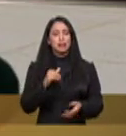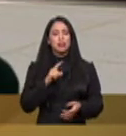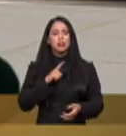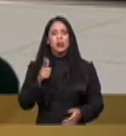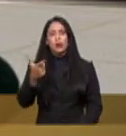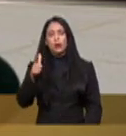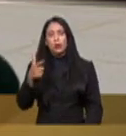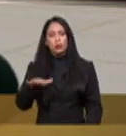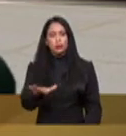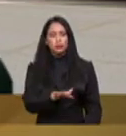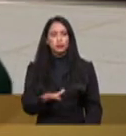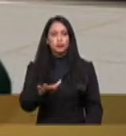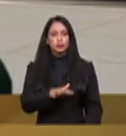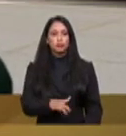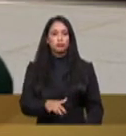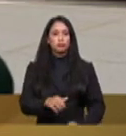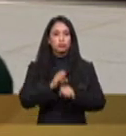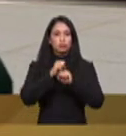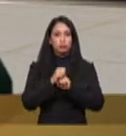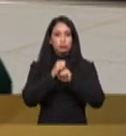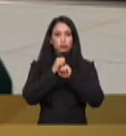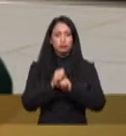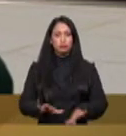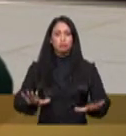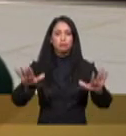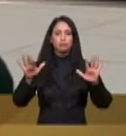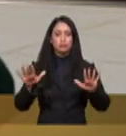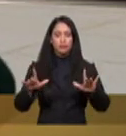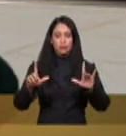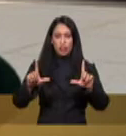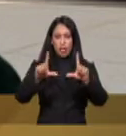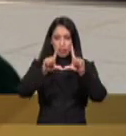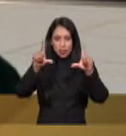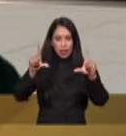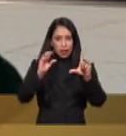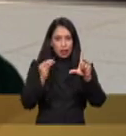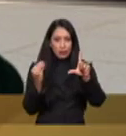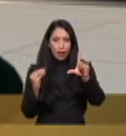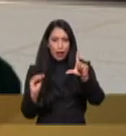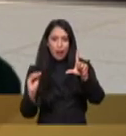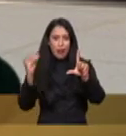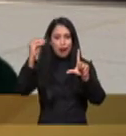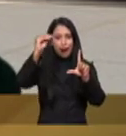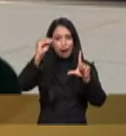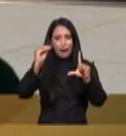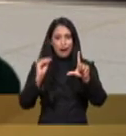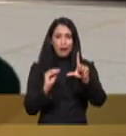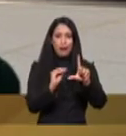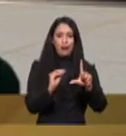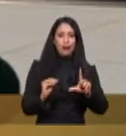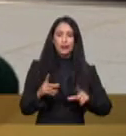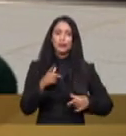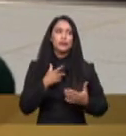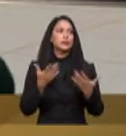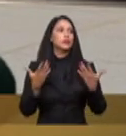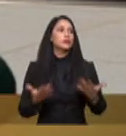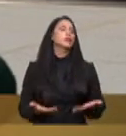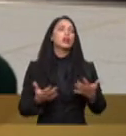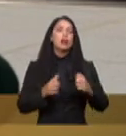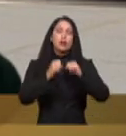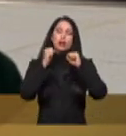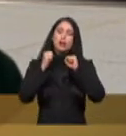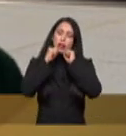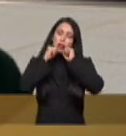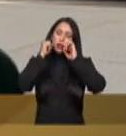espaços reservados para a publicidade, como as laterais de tela. Digo, então, em resumo, por meio de